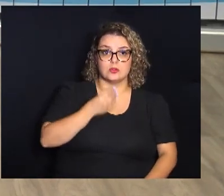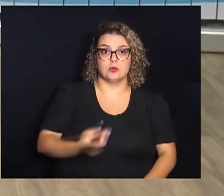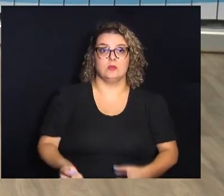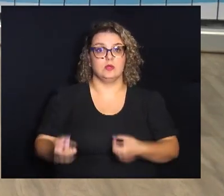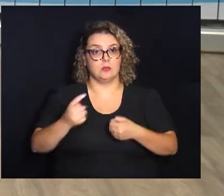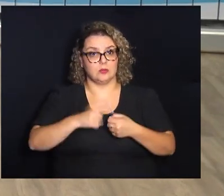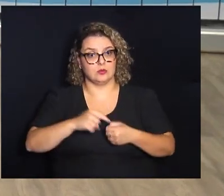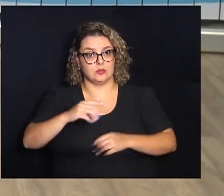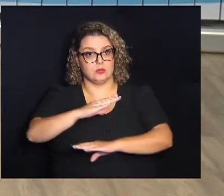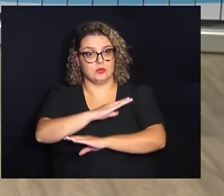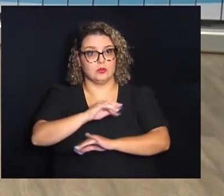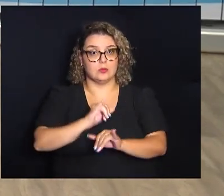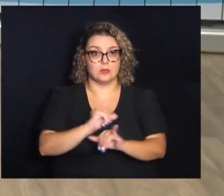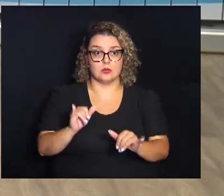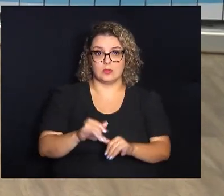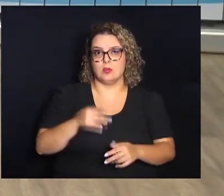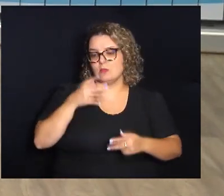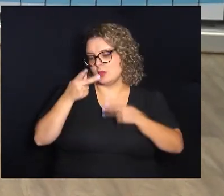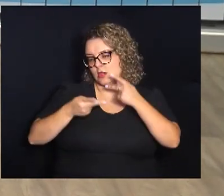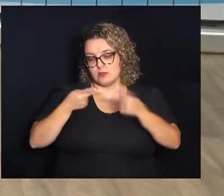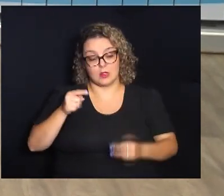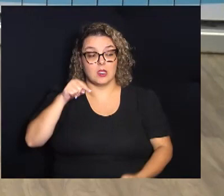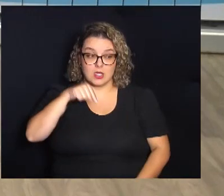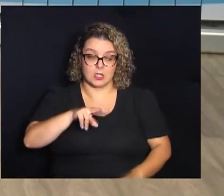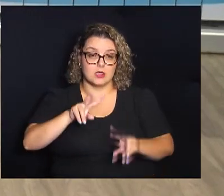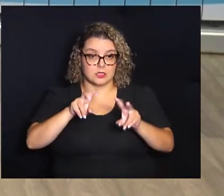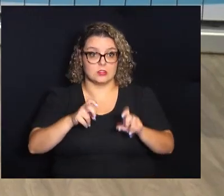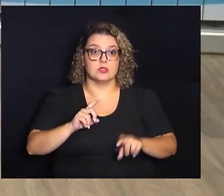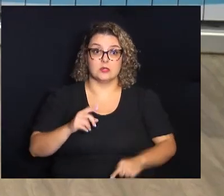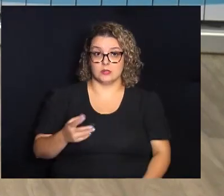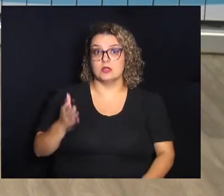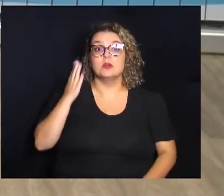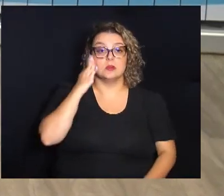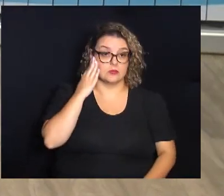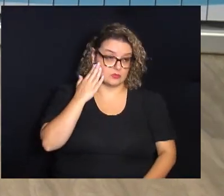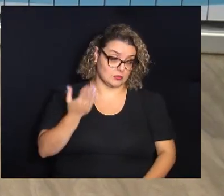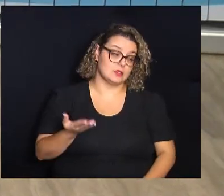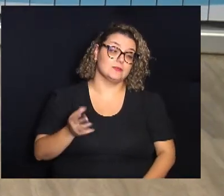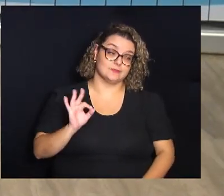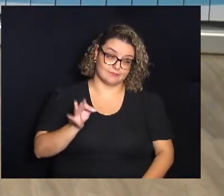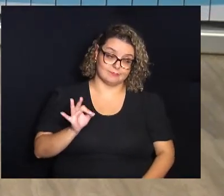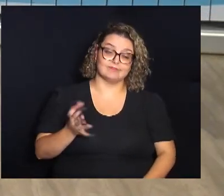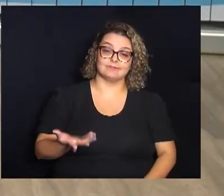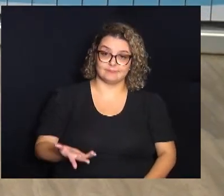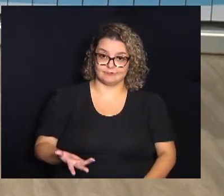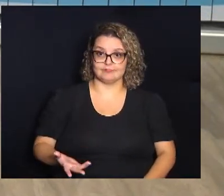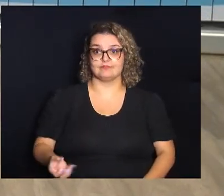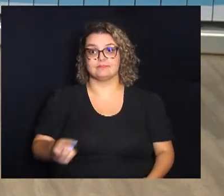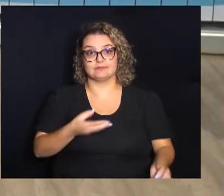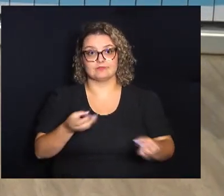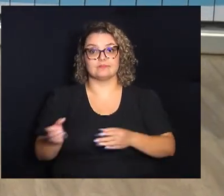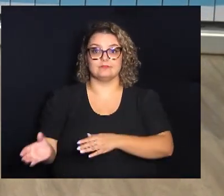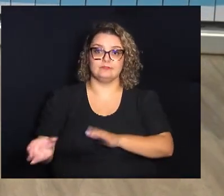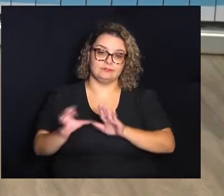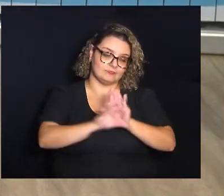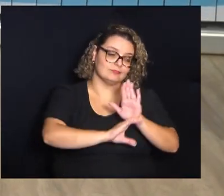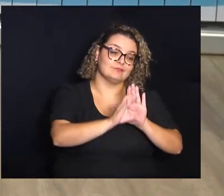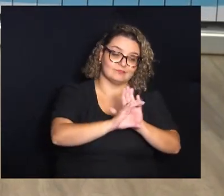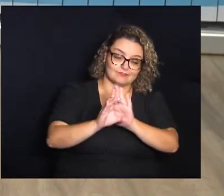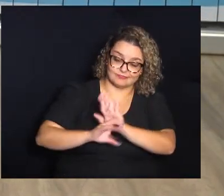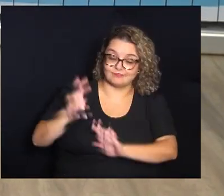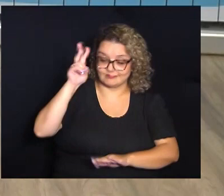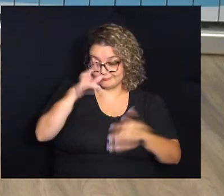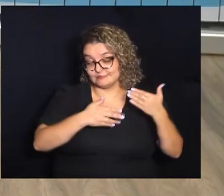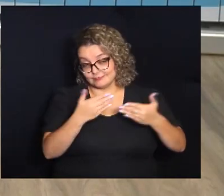retornar ao nosso telejornal para falar sobre esse assunto, que eu sei que com certeza vai ganhar novos capítulos, mas também